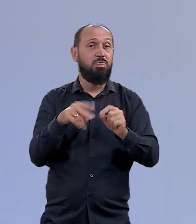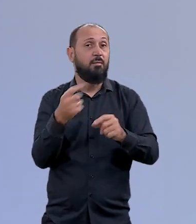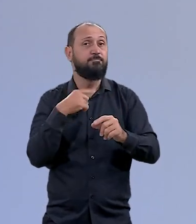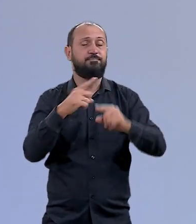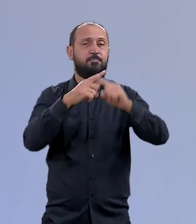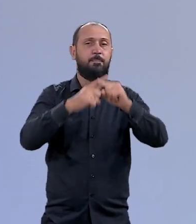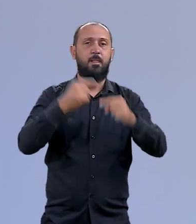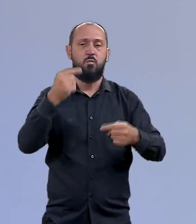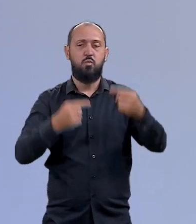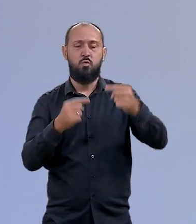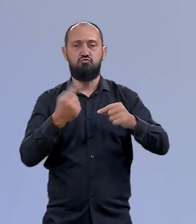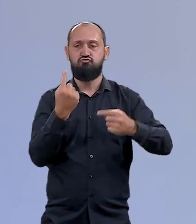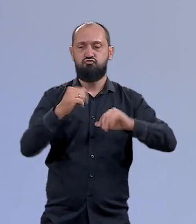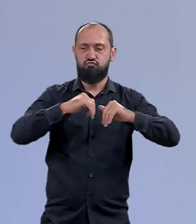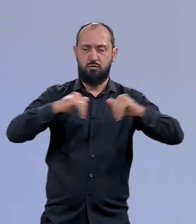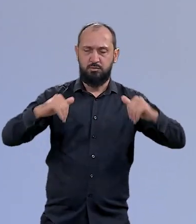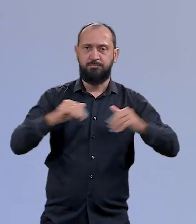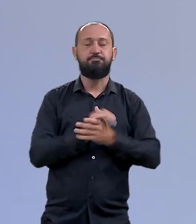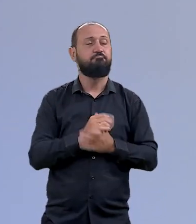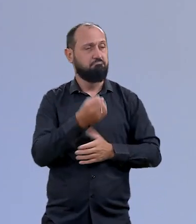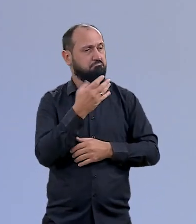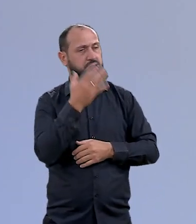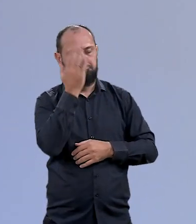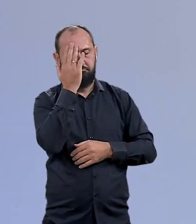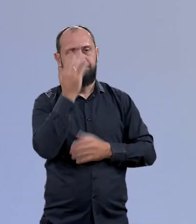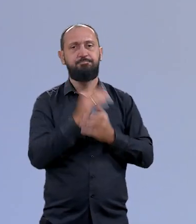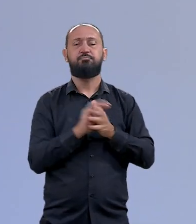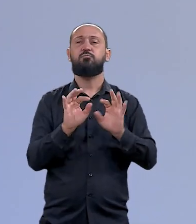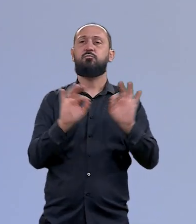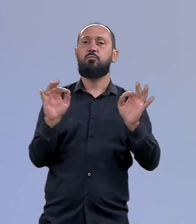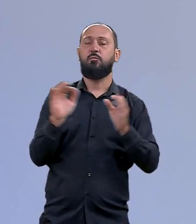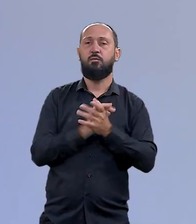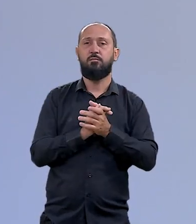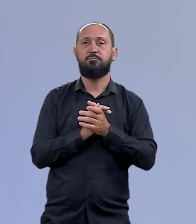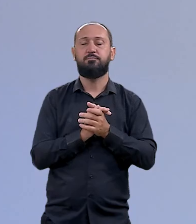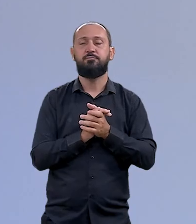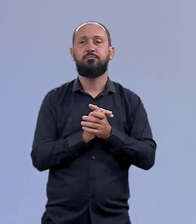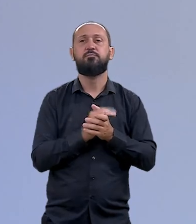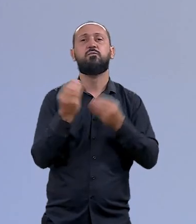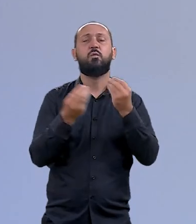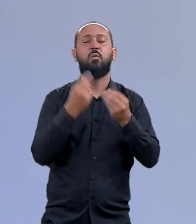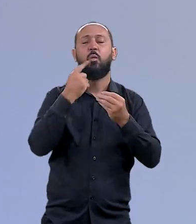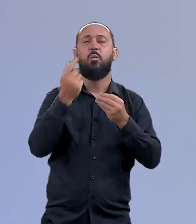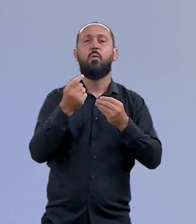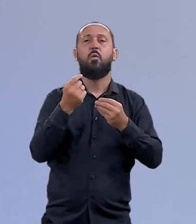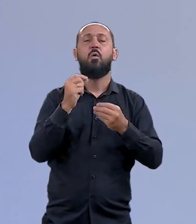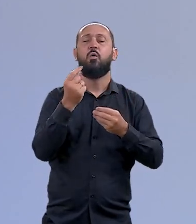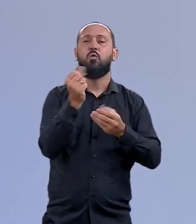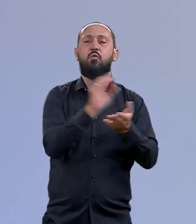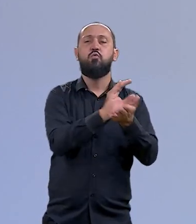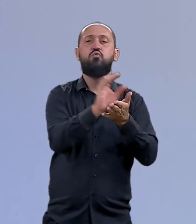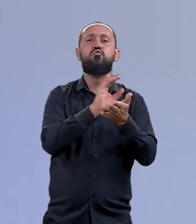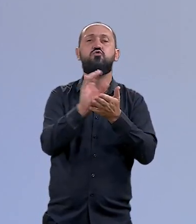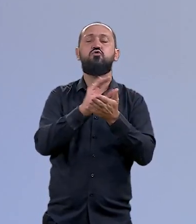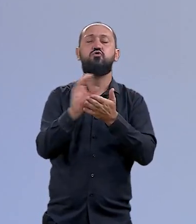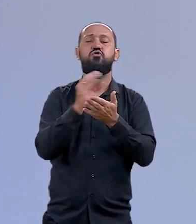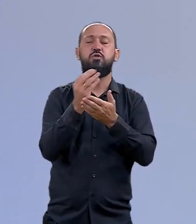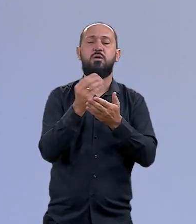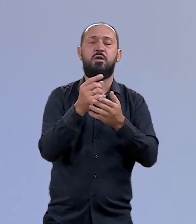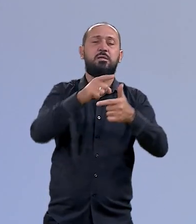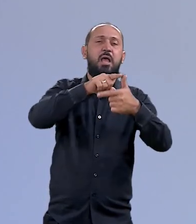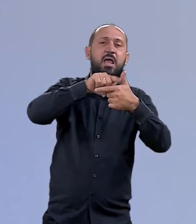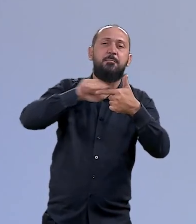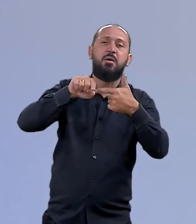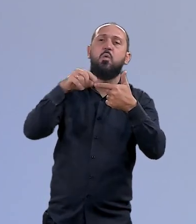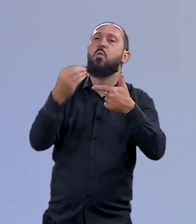um. A federação, para efeito de registro de candidatura, ela também passa a ter o mesmo número de candidatos que o